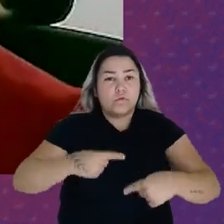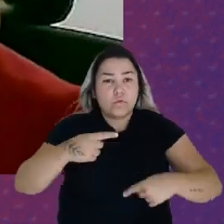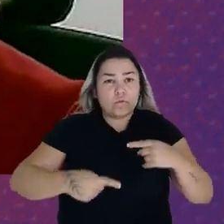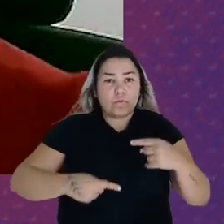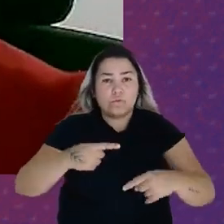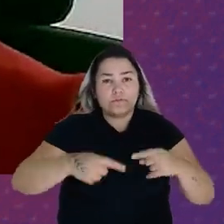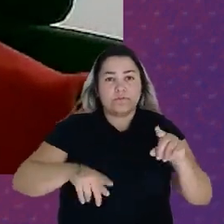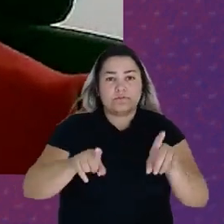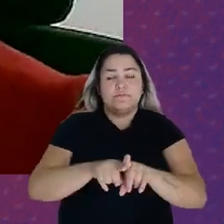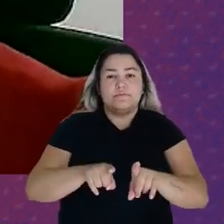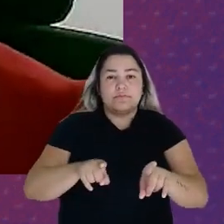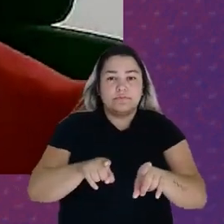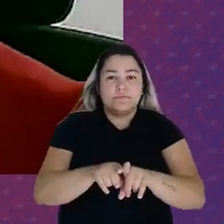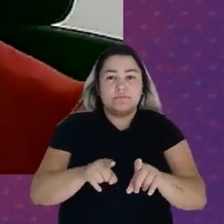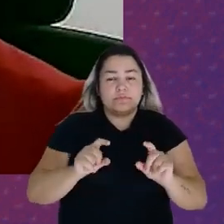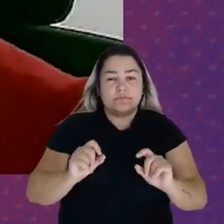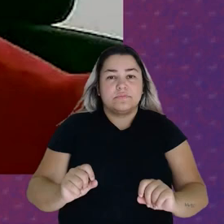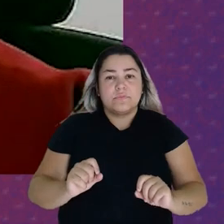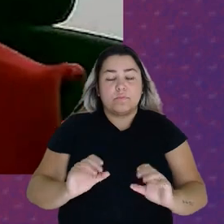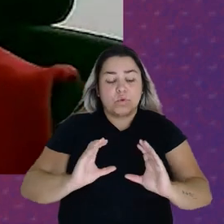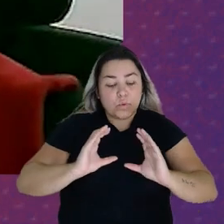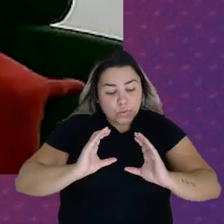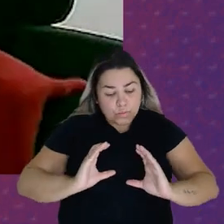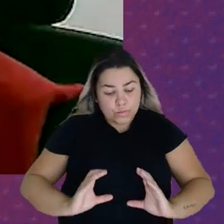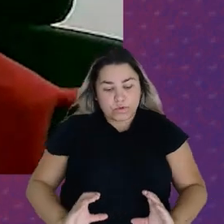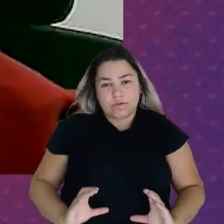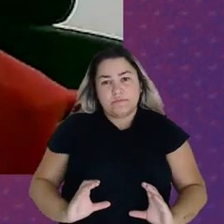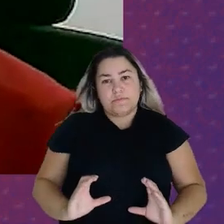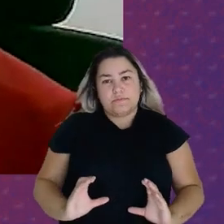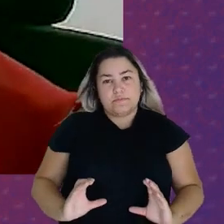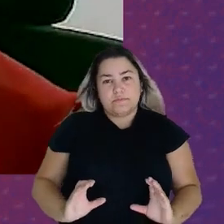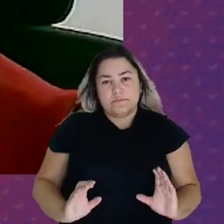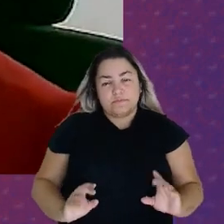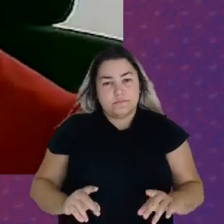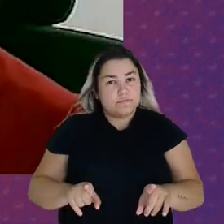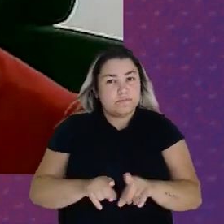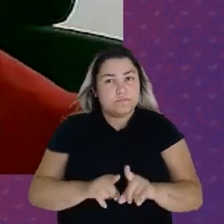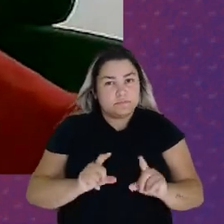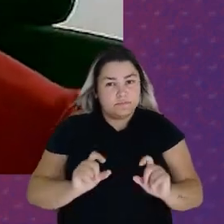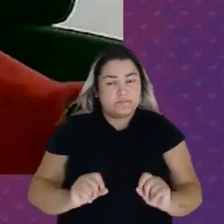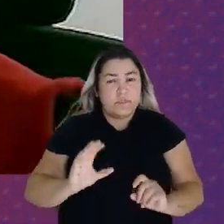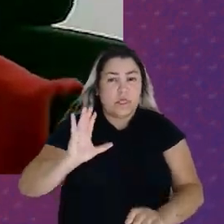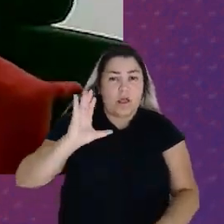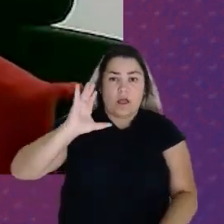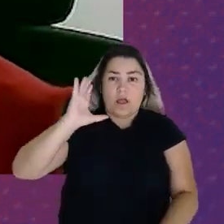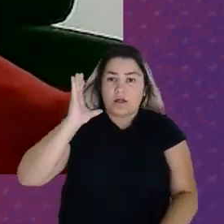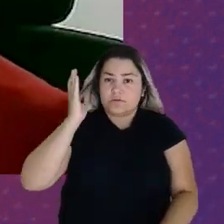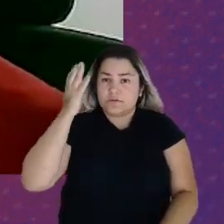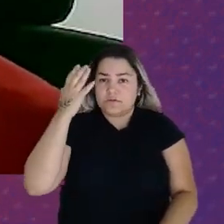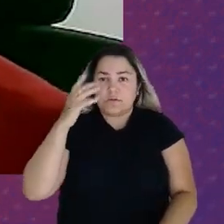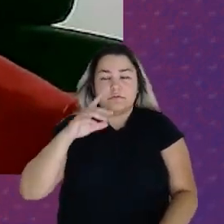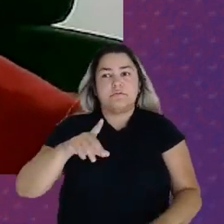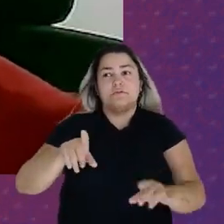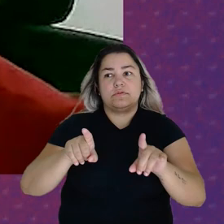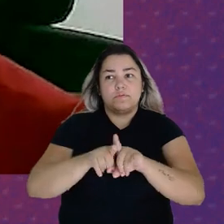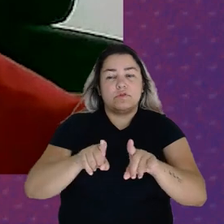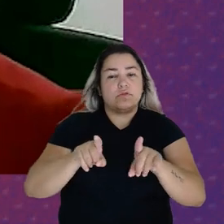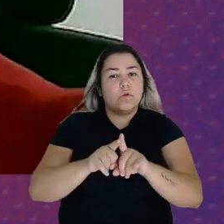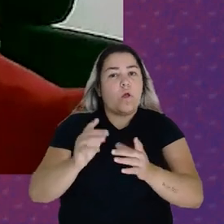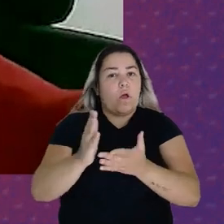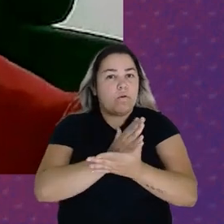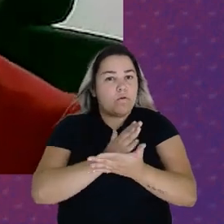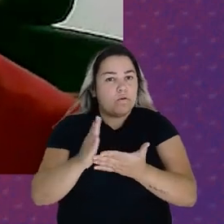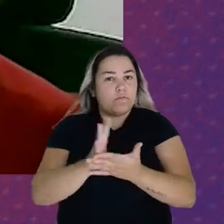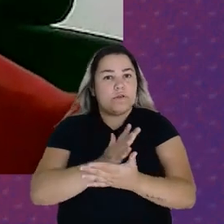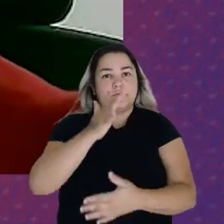subserviente e um comportamento de aquiescência à decisão de algumas pessoas, ou